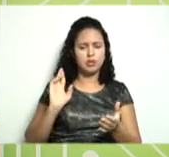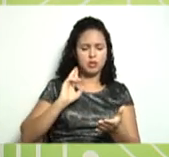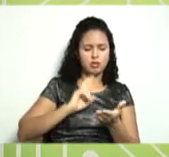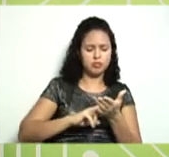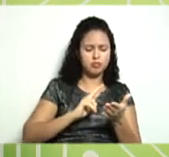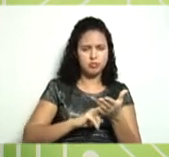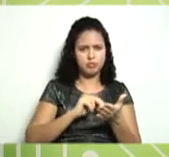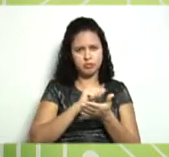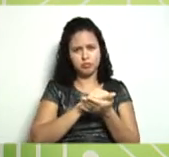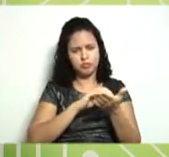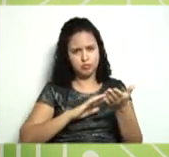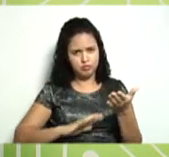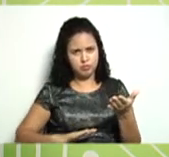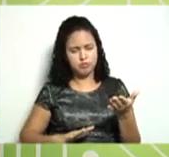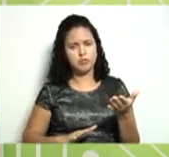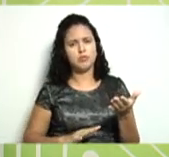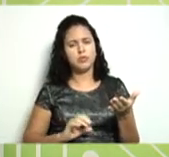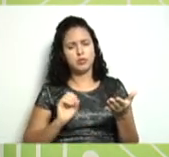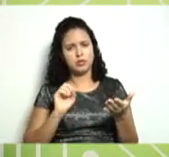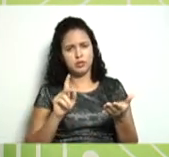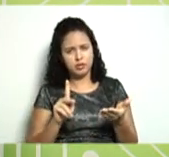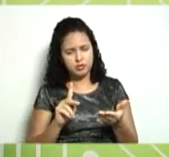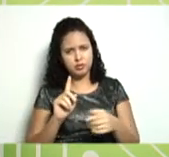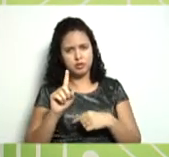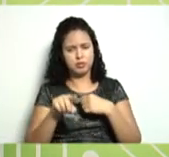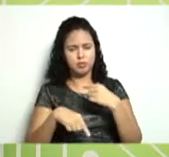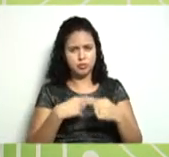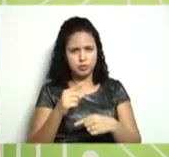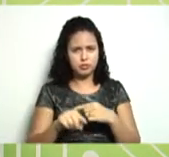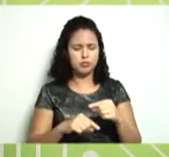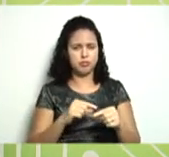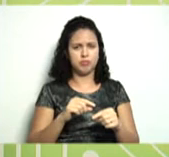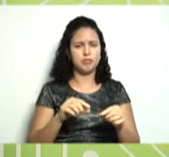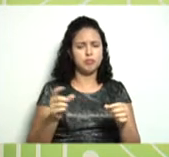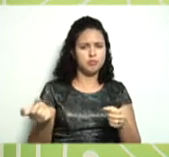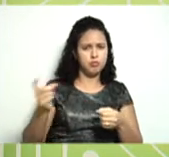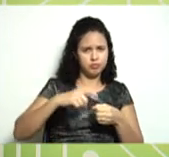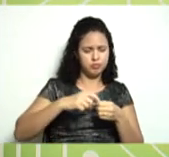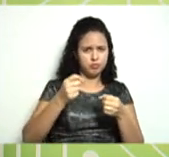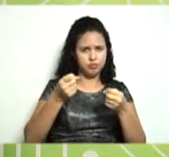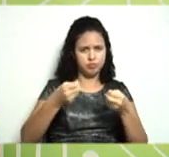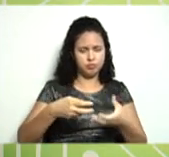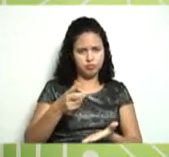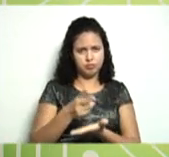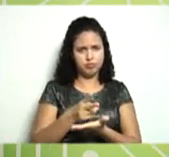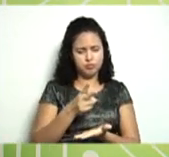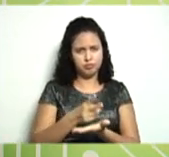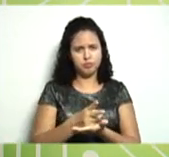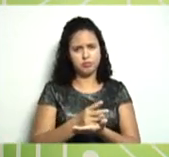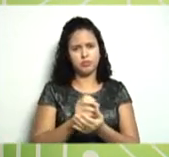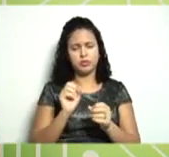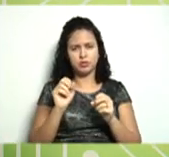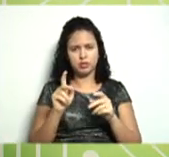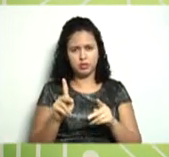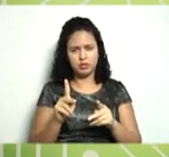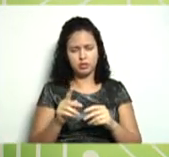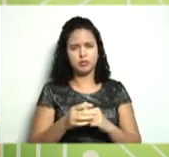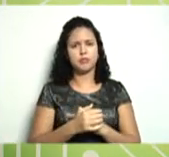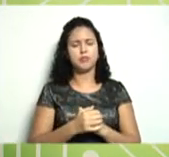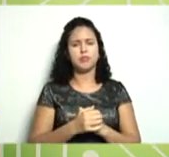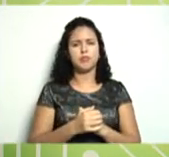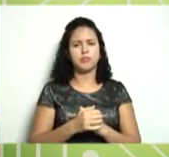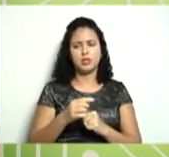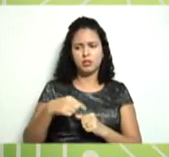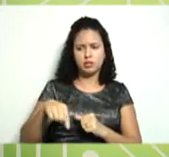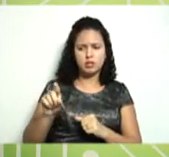responder, porque a gente não fechou o conteúdo, nós vamos continuar assim que terminarmos. Até daqui a pouco, realizem suas tarefas, não é o momento para sair